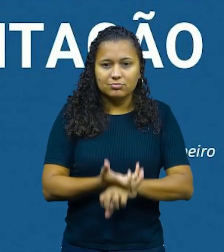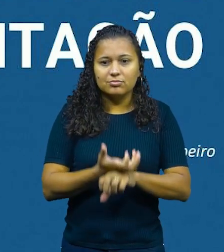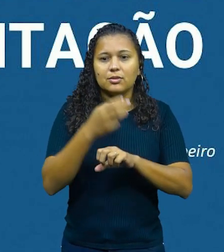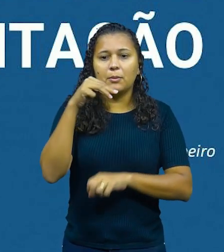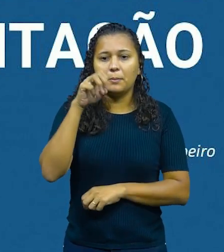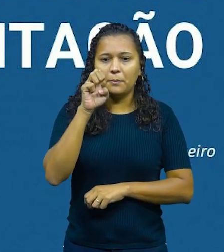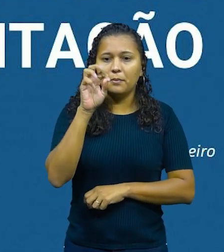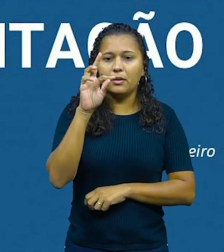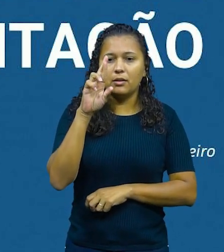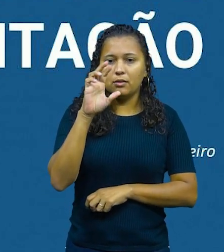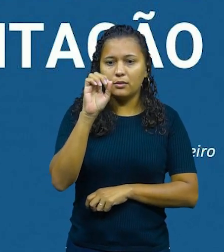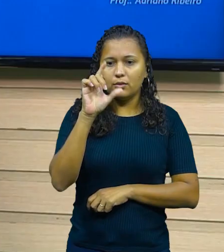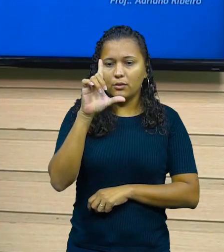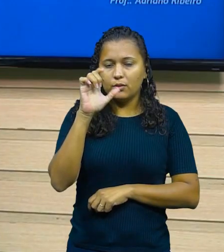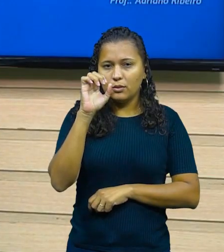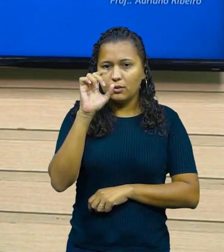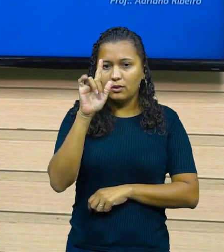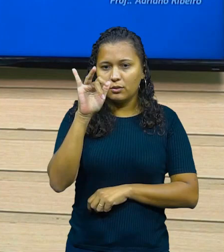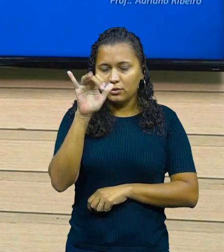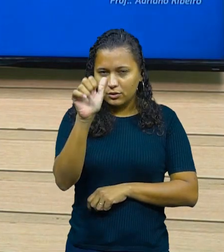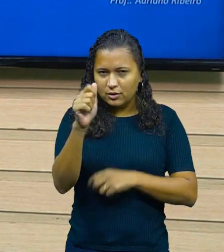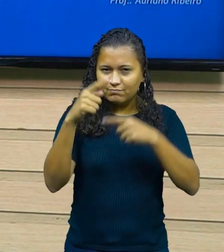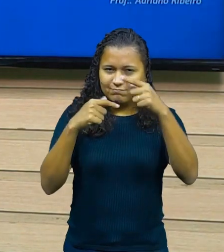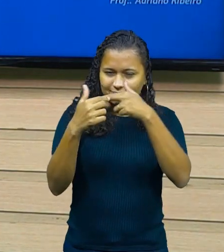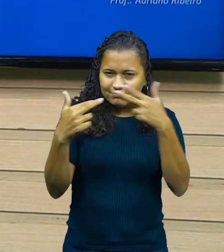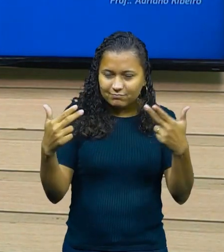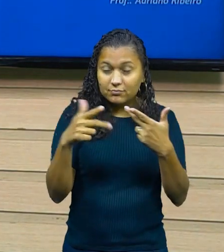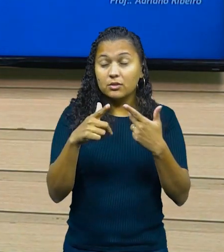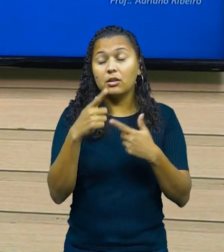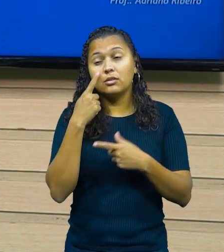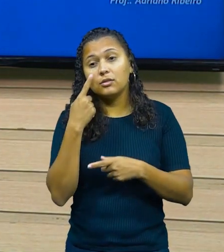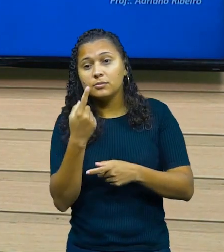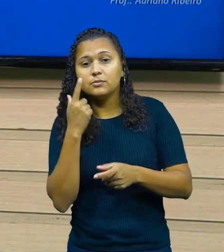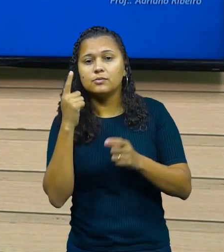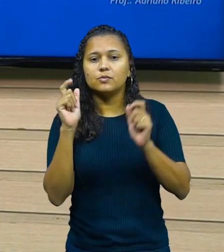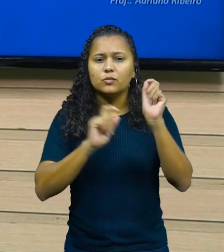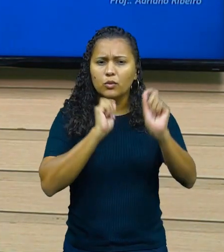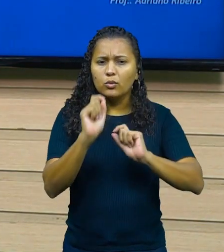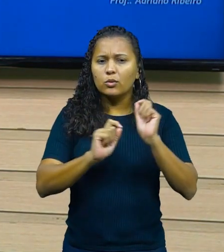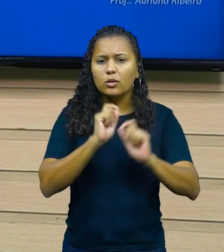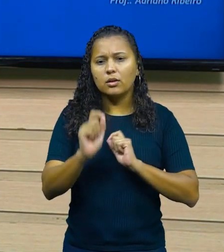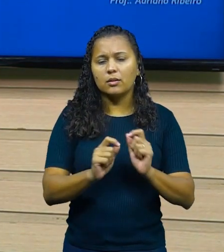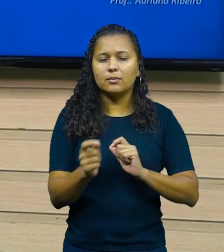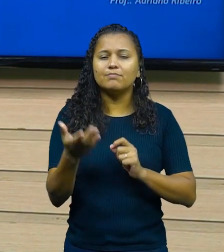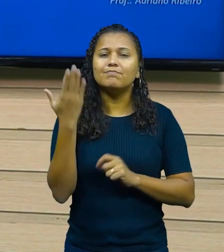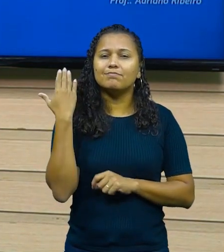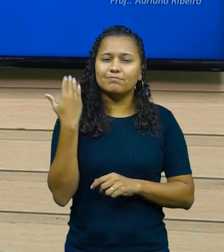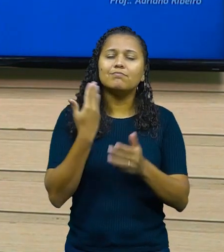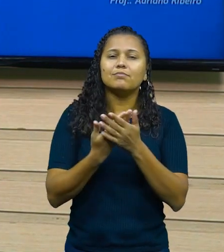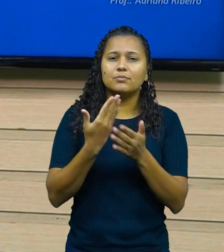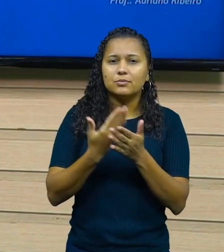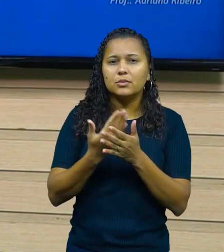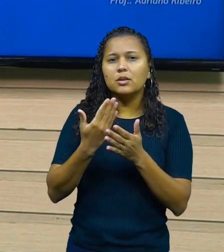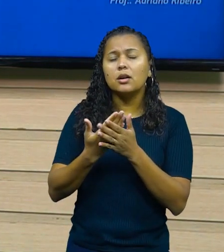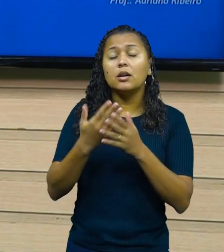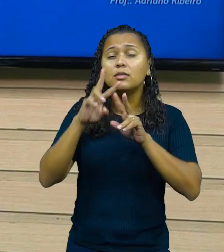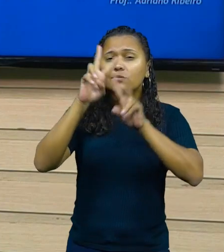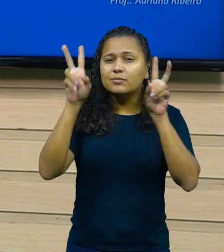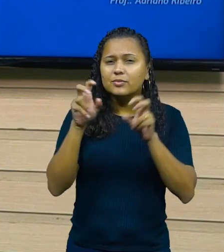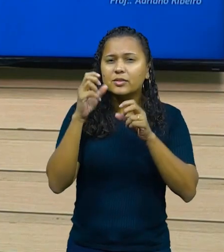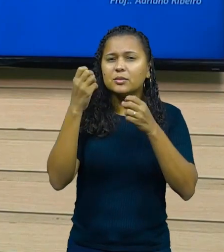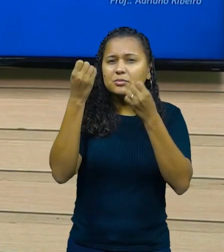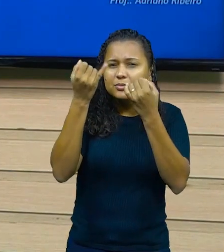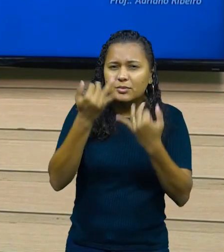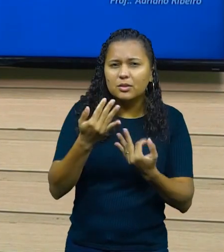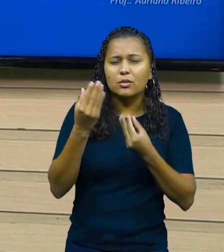Metrologia e Instrumentação. Dentro da disciplina de Metrologia e Instrumentação, nas aulas anteriores, conversamos um pouco sobre